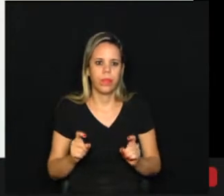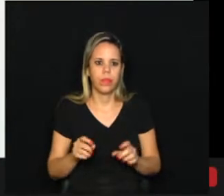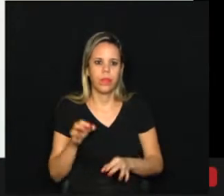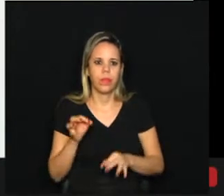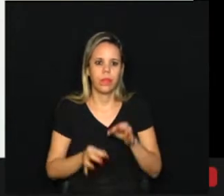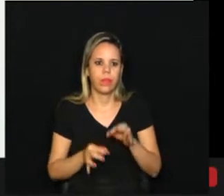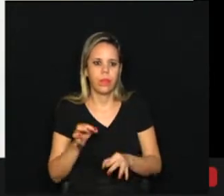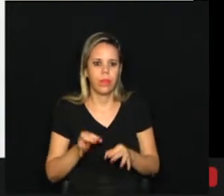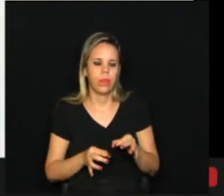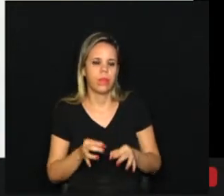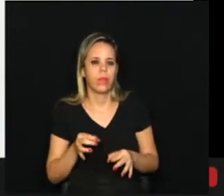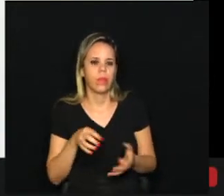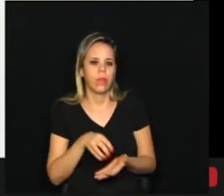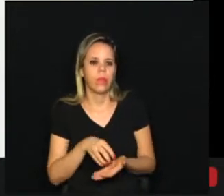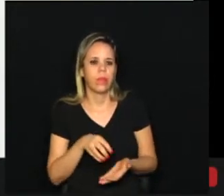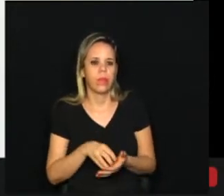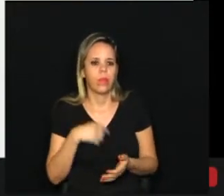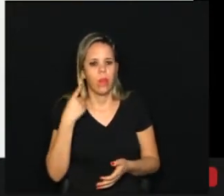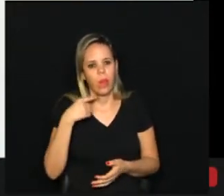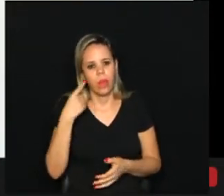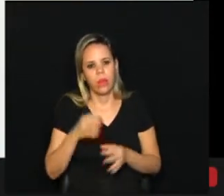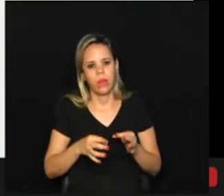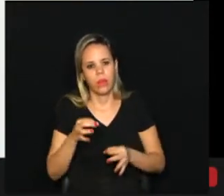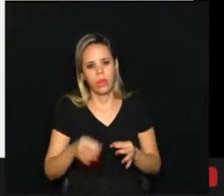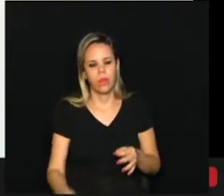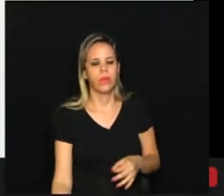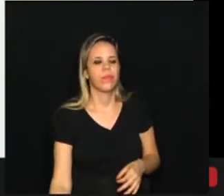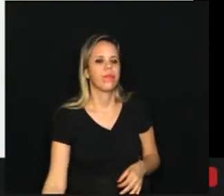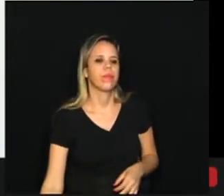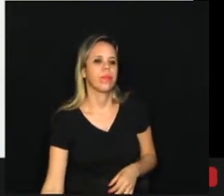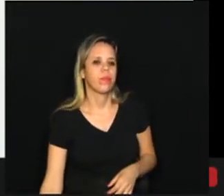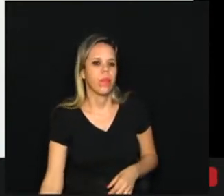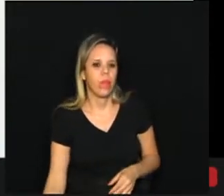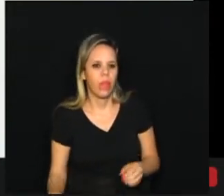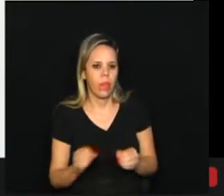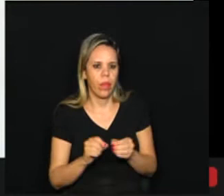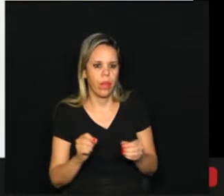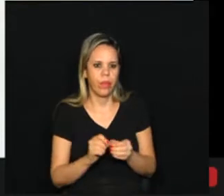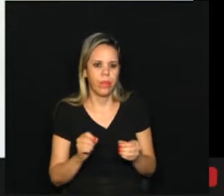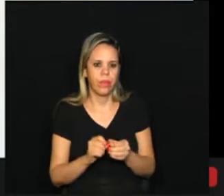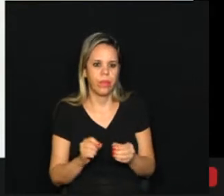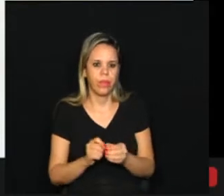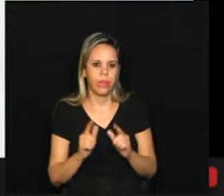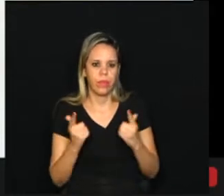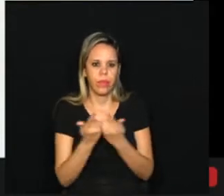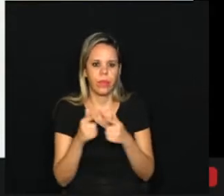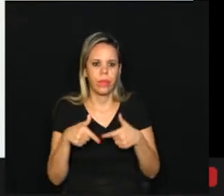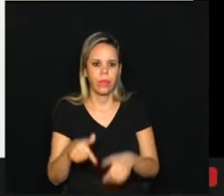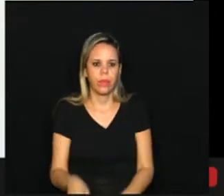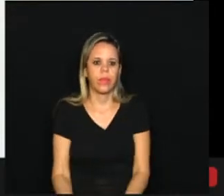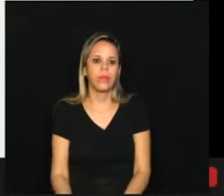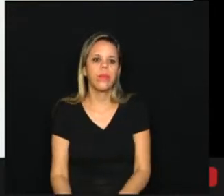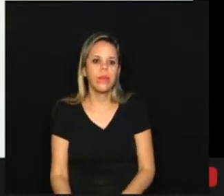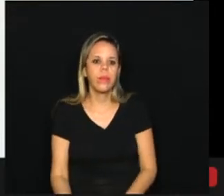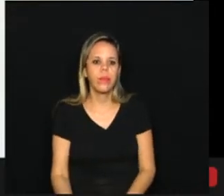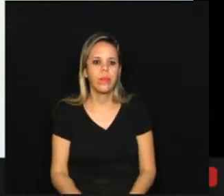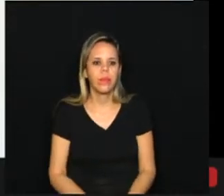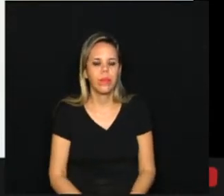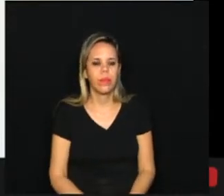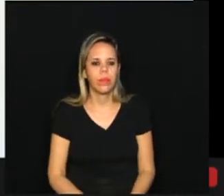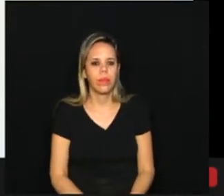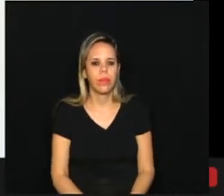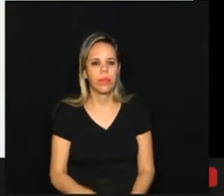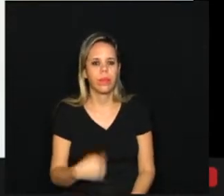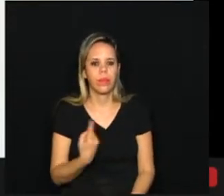justiça. E lá nós definimos que nós vamos fazer um grupo de trabalho.